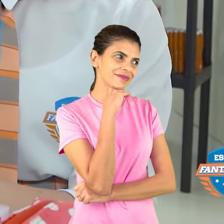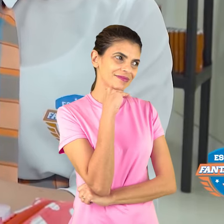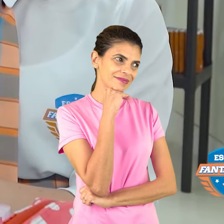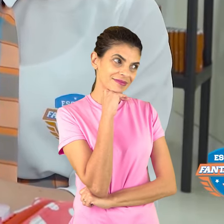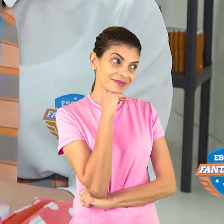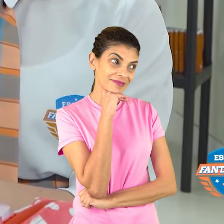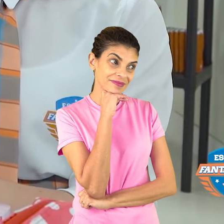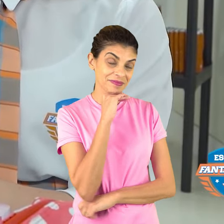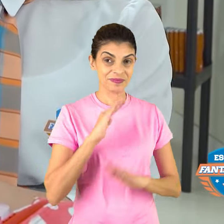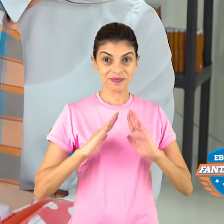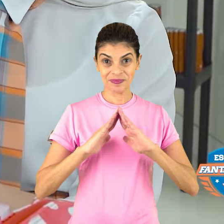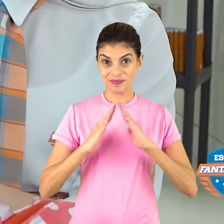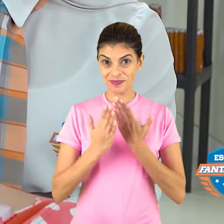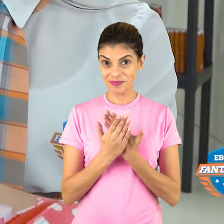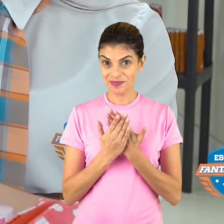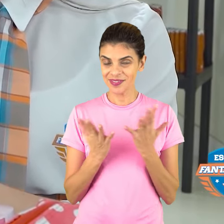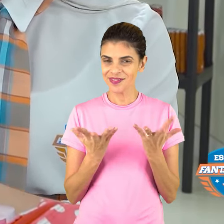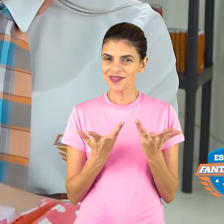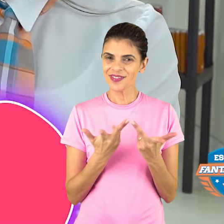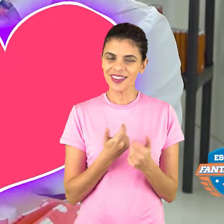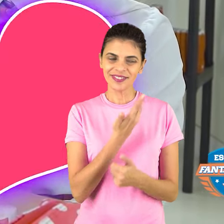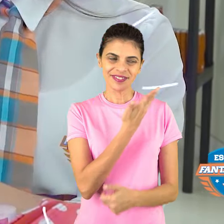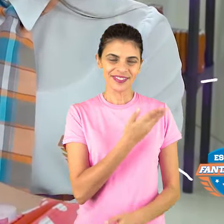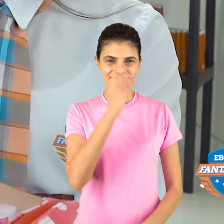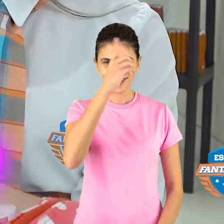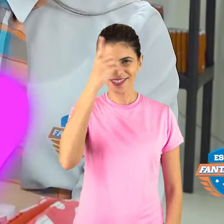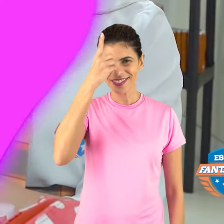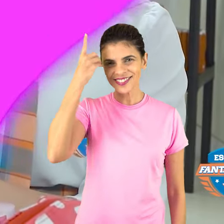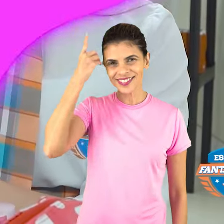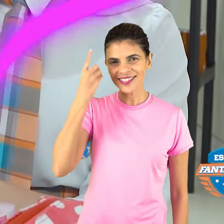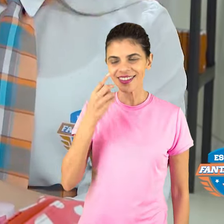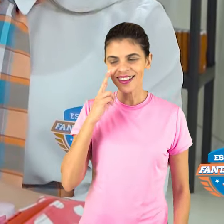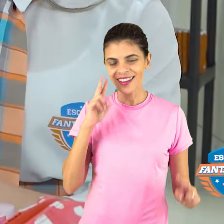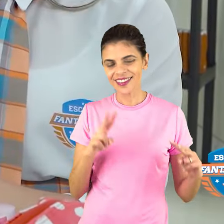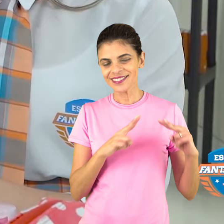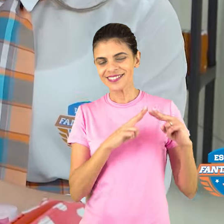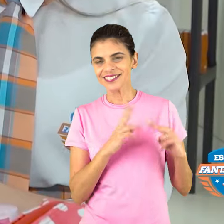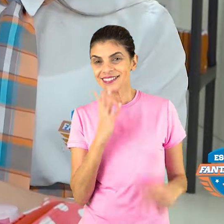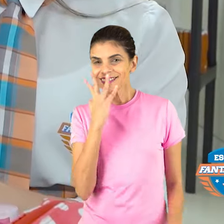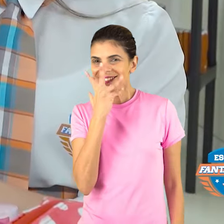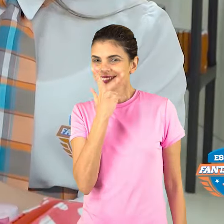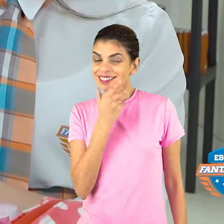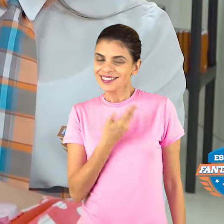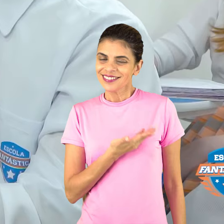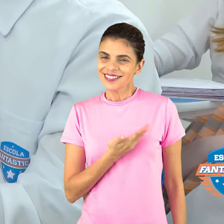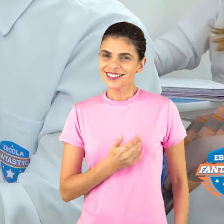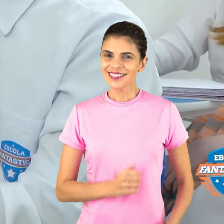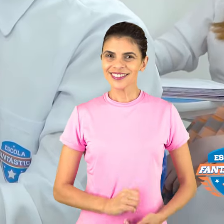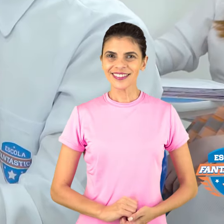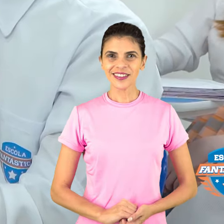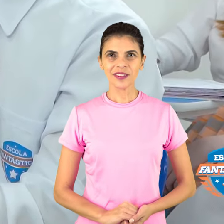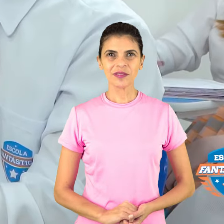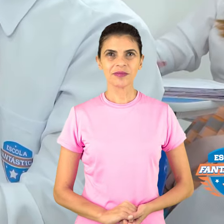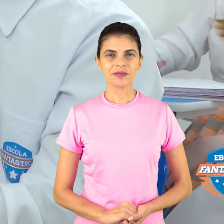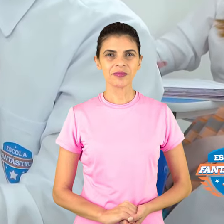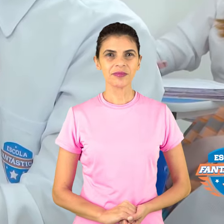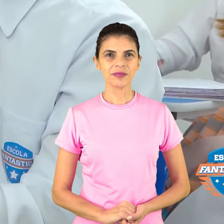Na Escola Fantástica ainda tem o Daniel. Ai, olha como ele é lindo!